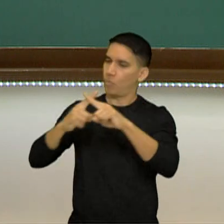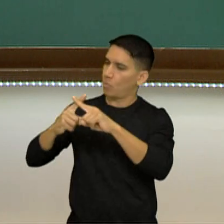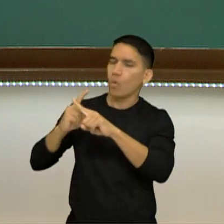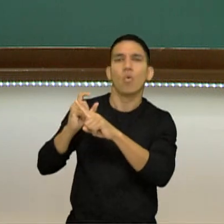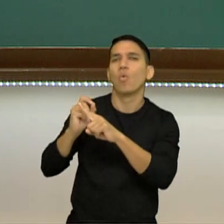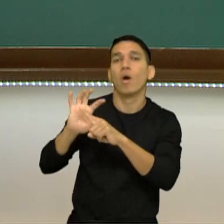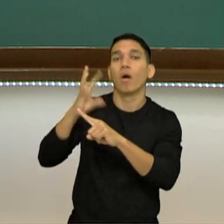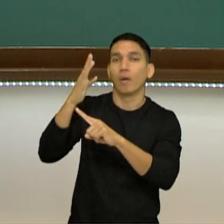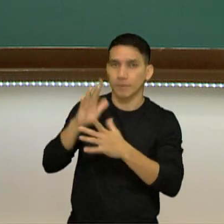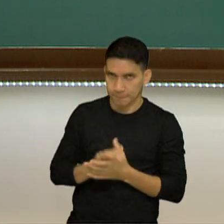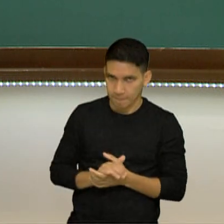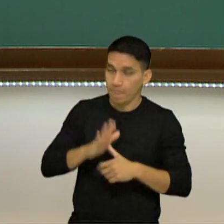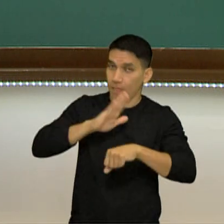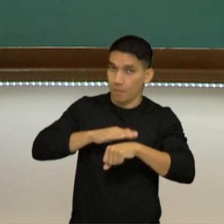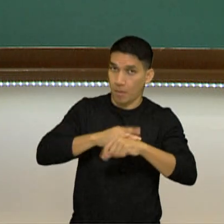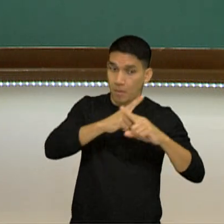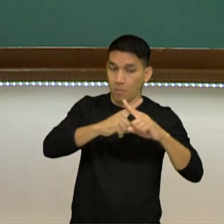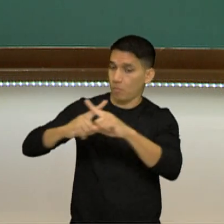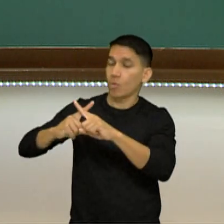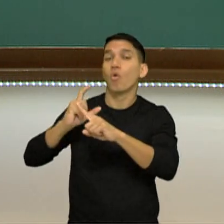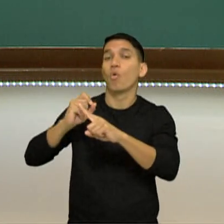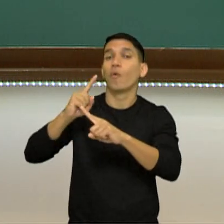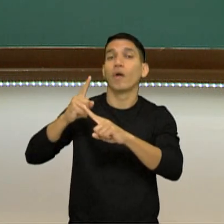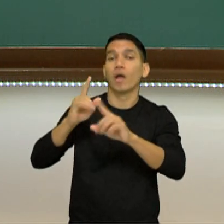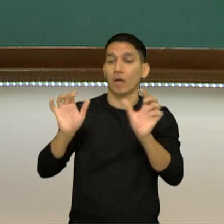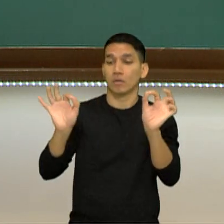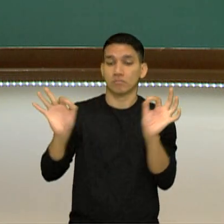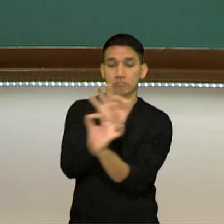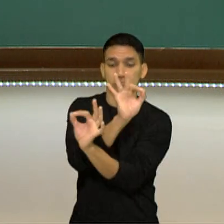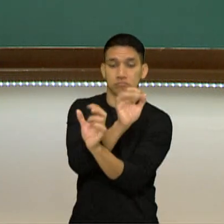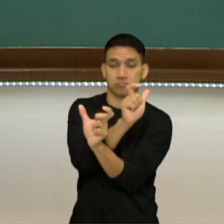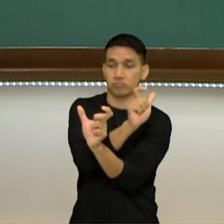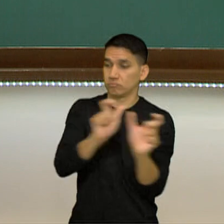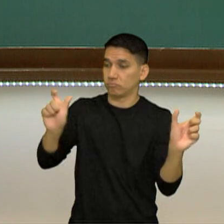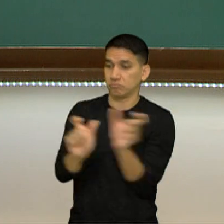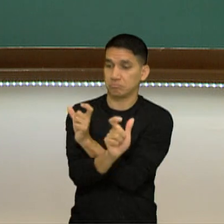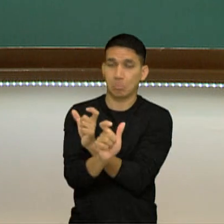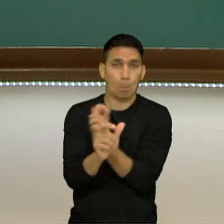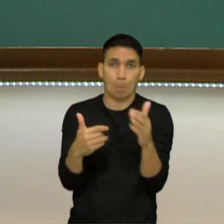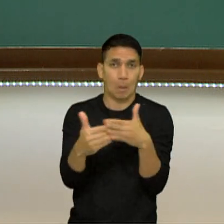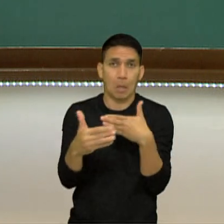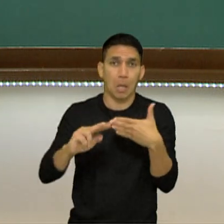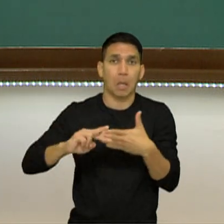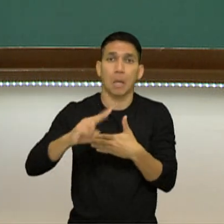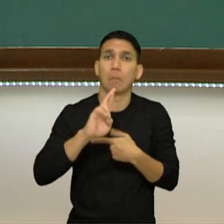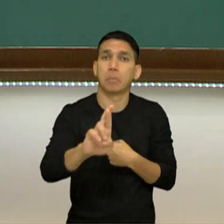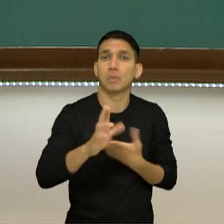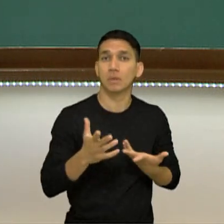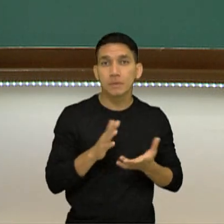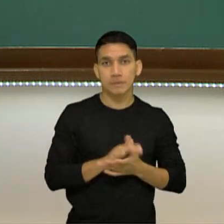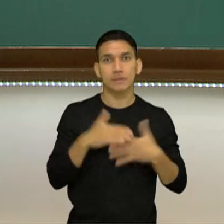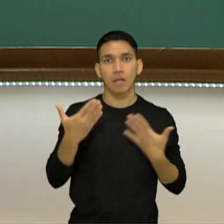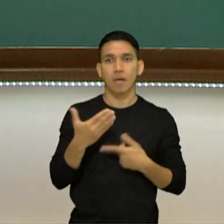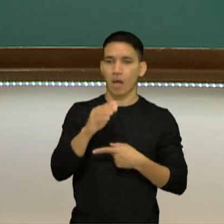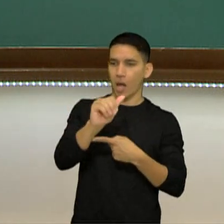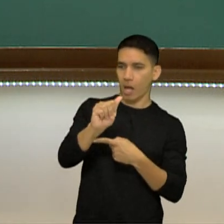Muito bem. Então olha lá. Agora vamos a uma parte importante, ó. A ordem das variáveis não afeta a